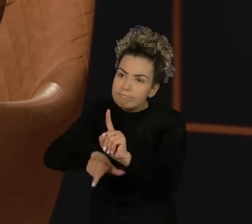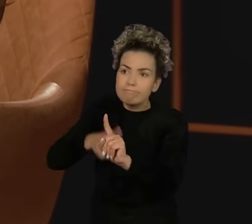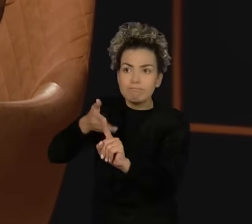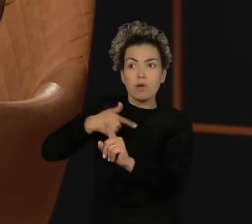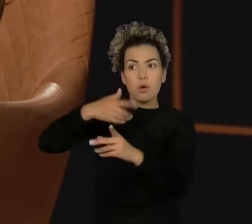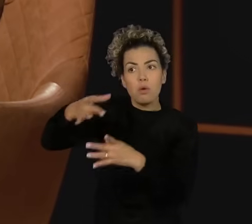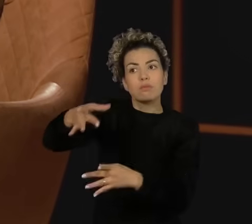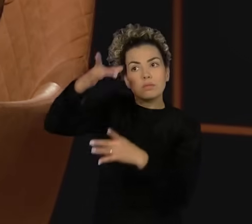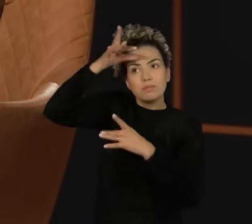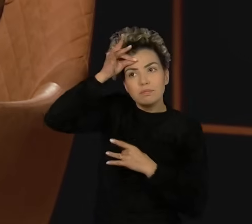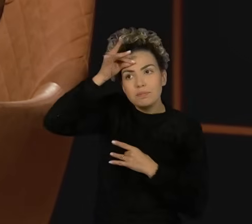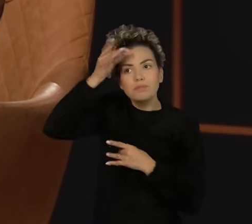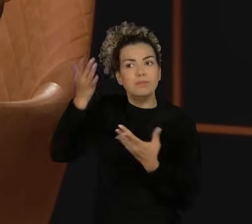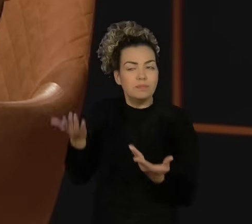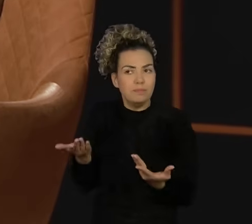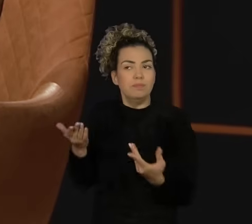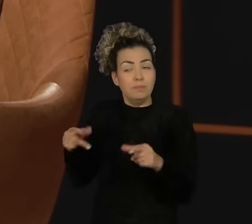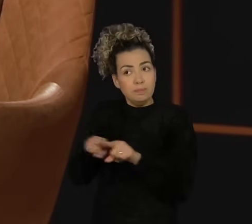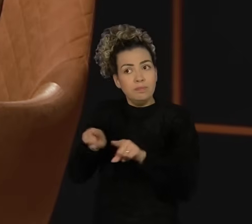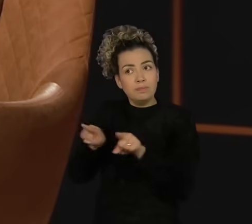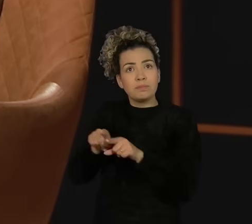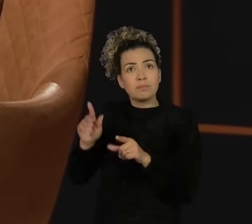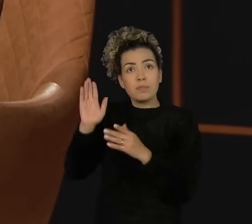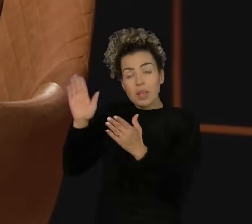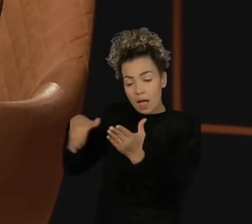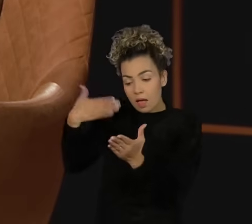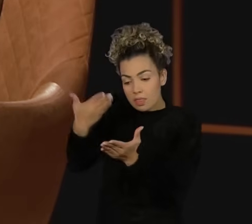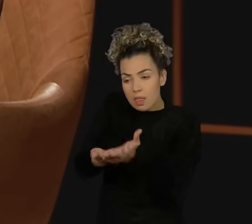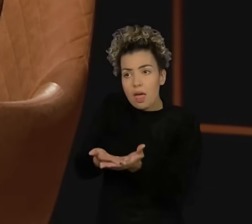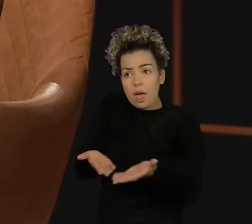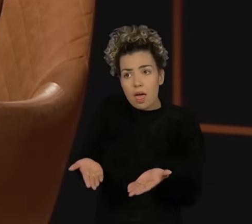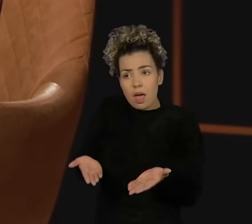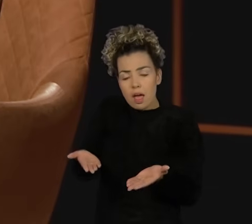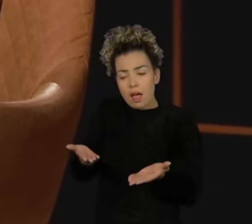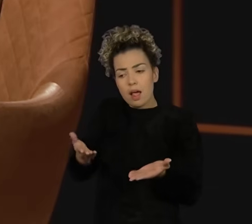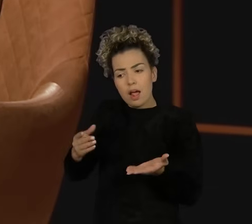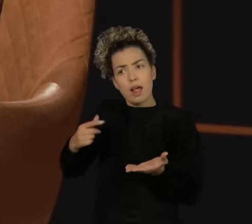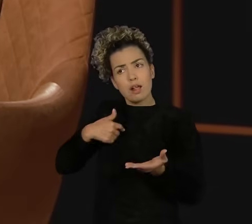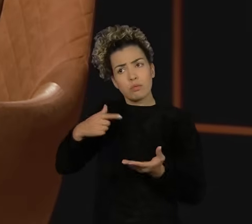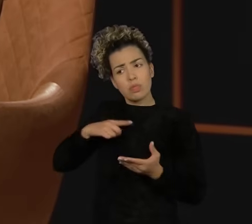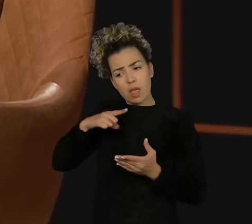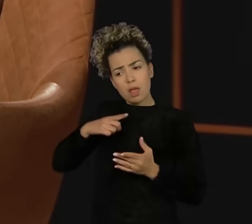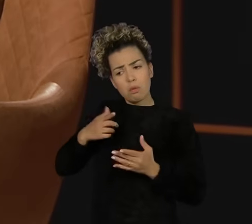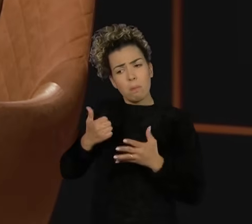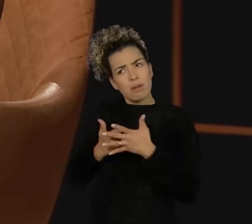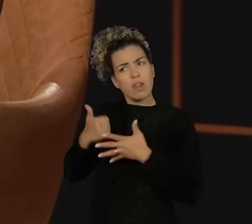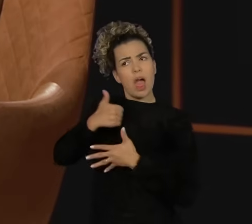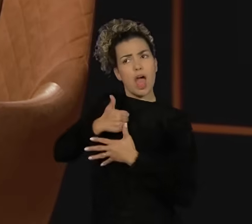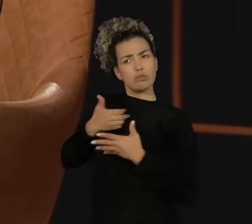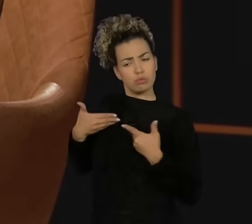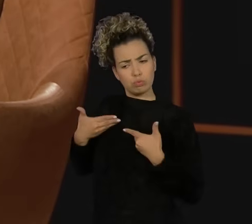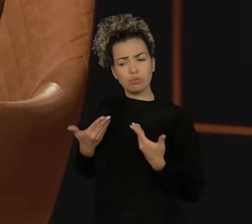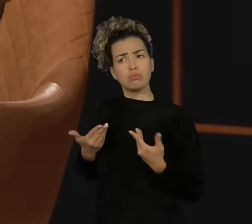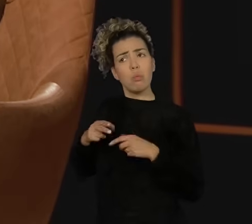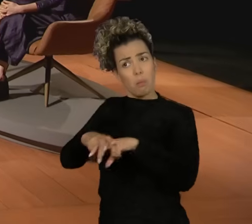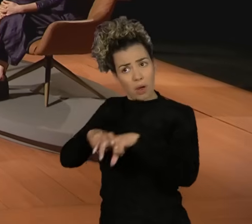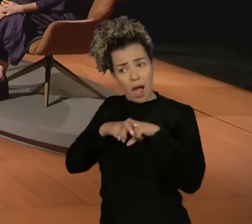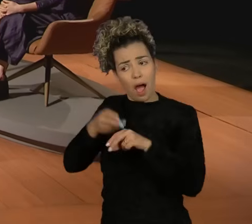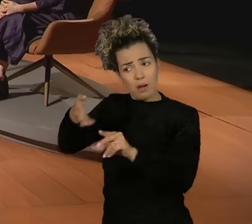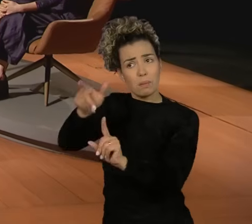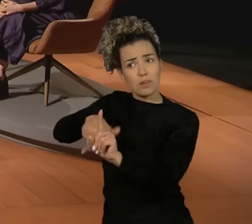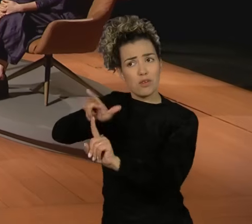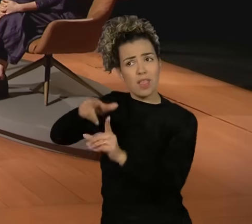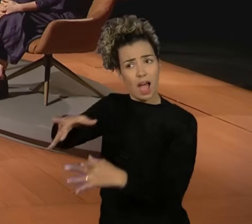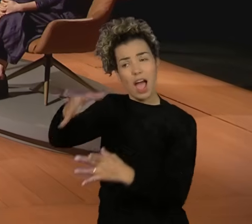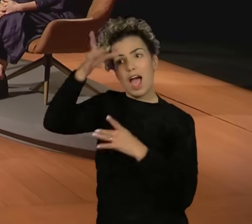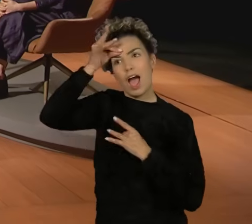das coisas que eu tenho até hoje, de alguns privilégios, são derivados desse papel. E